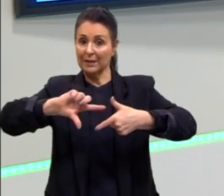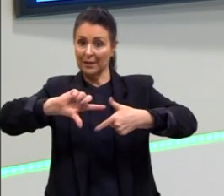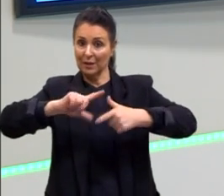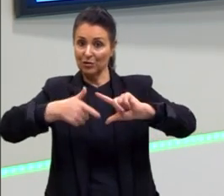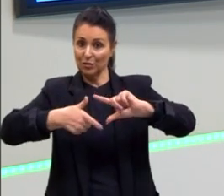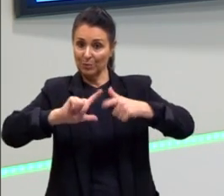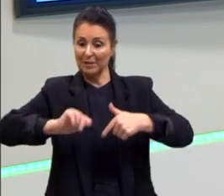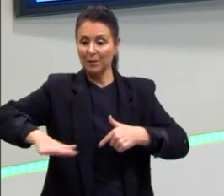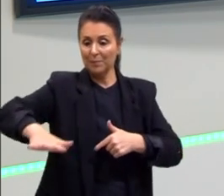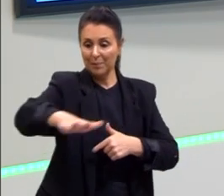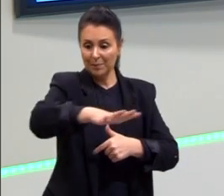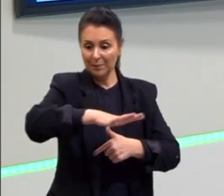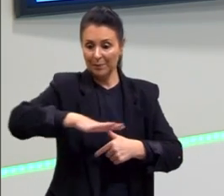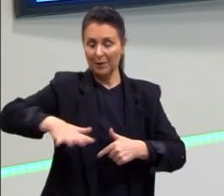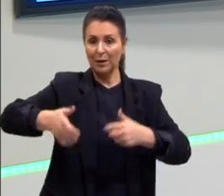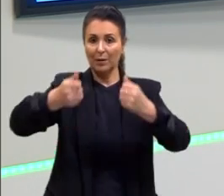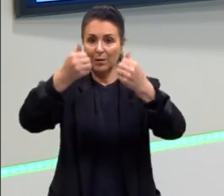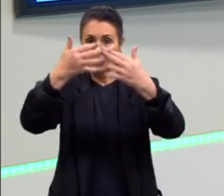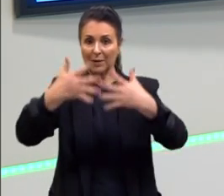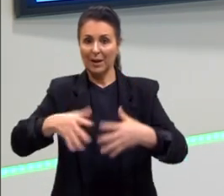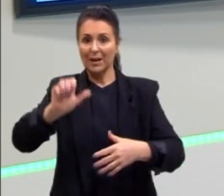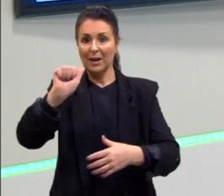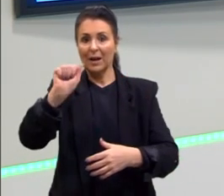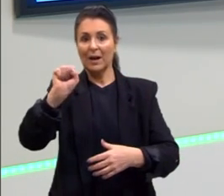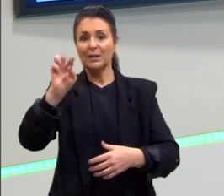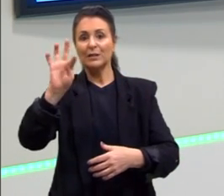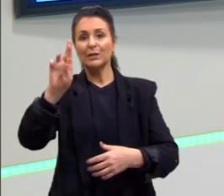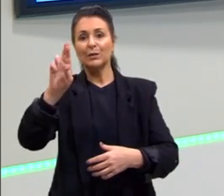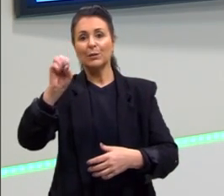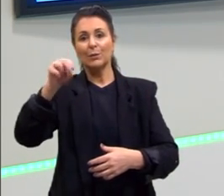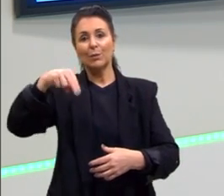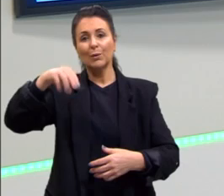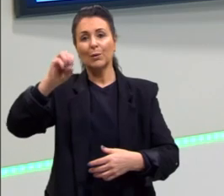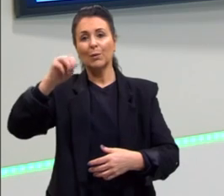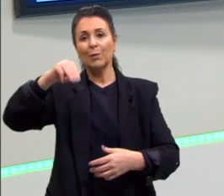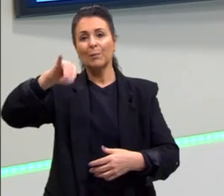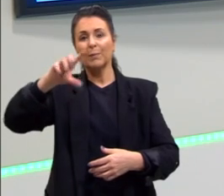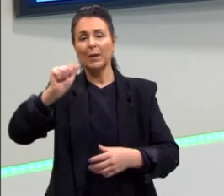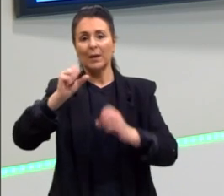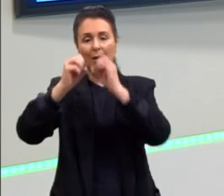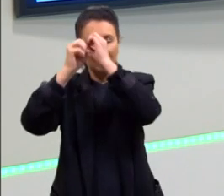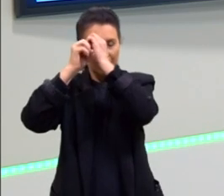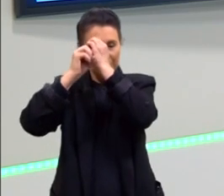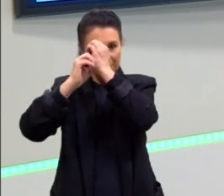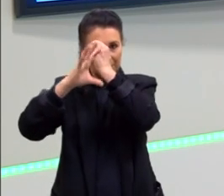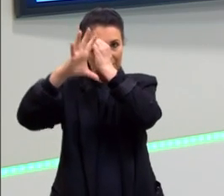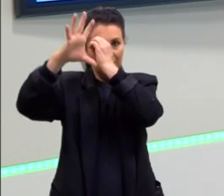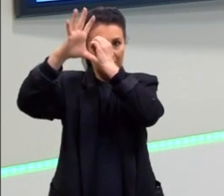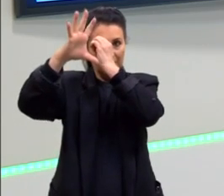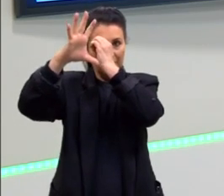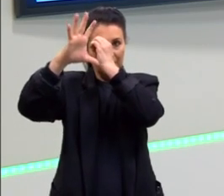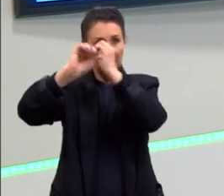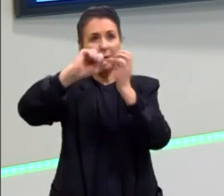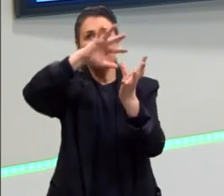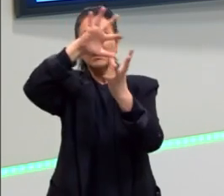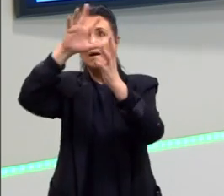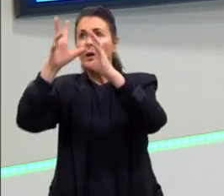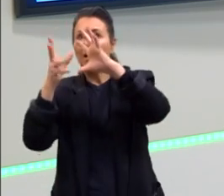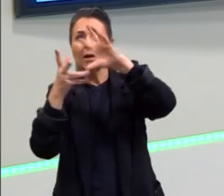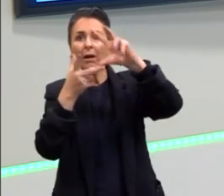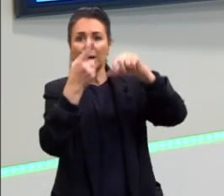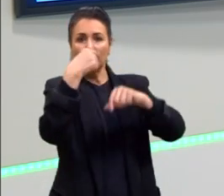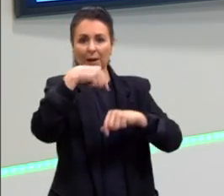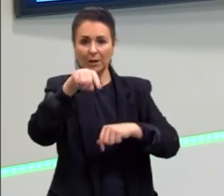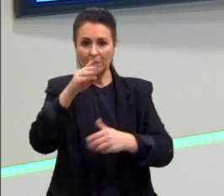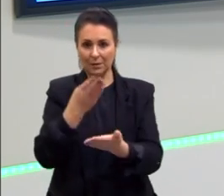nós vamos falar muito em astronomia a relação da geometria plana com a astronomia nas próximas